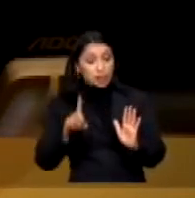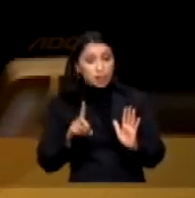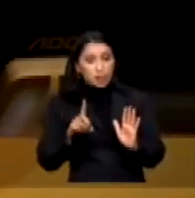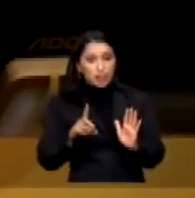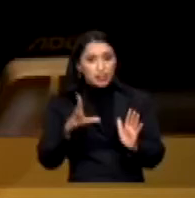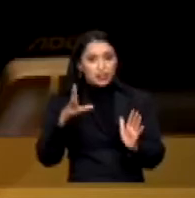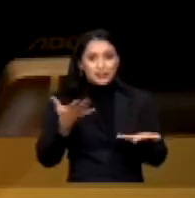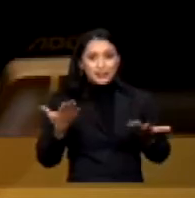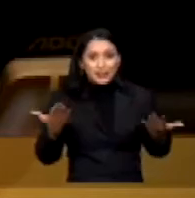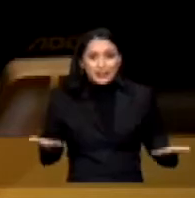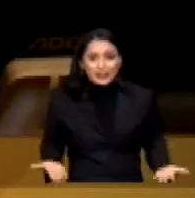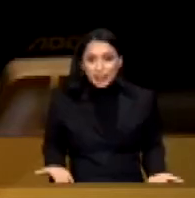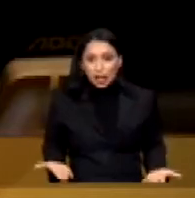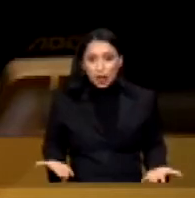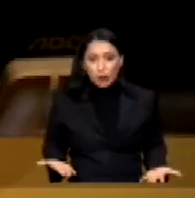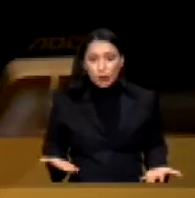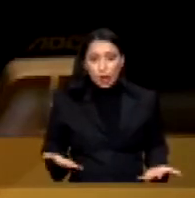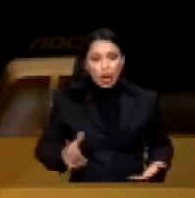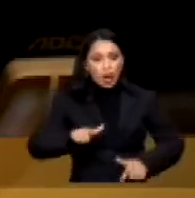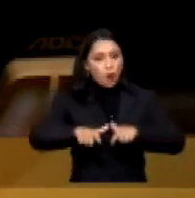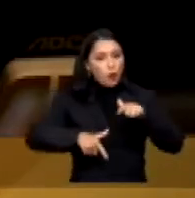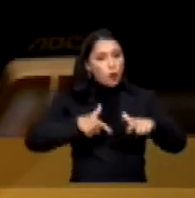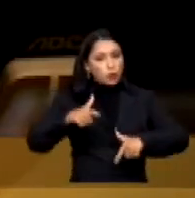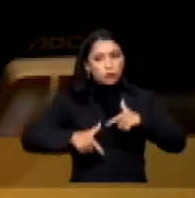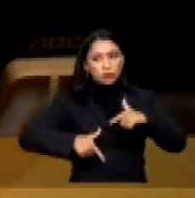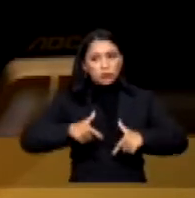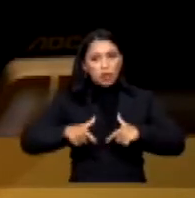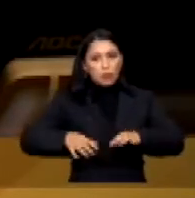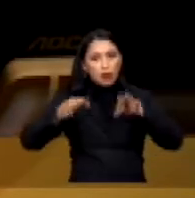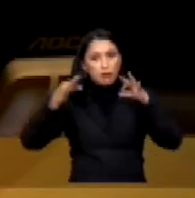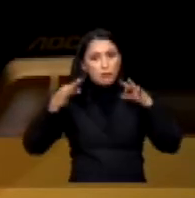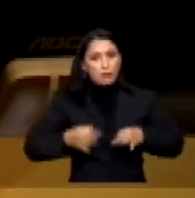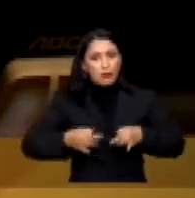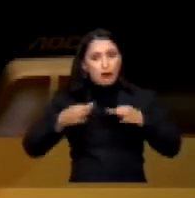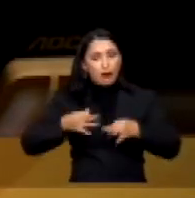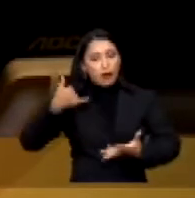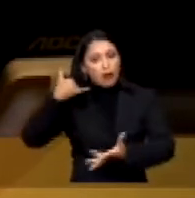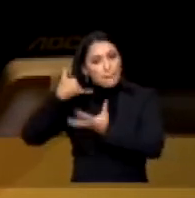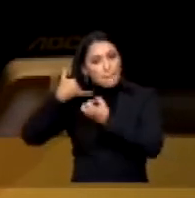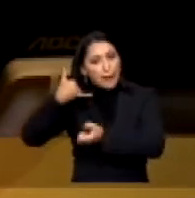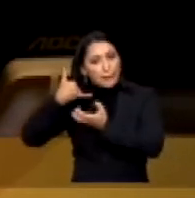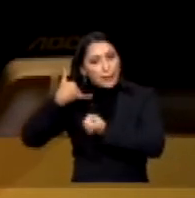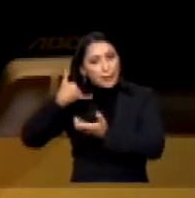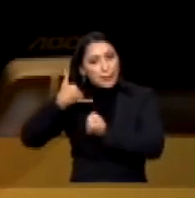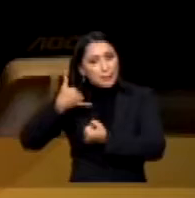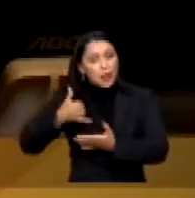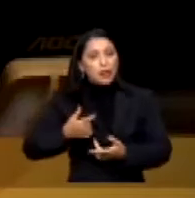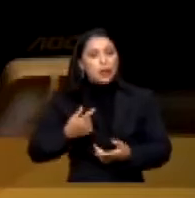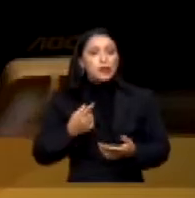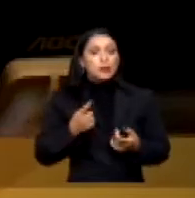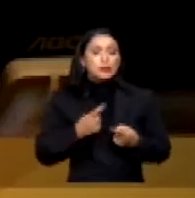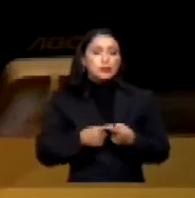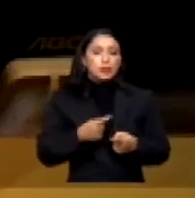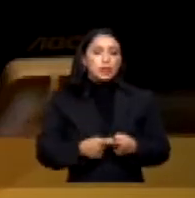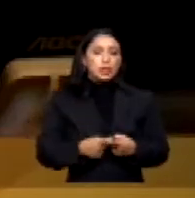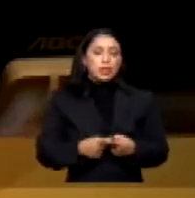dias. Então, é de uma eficiência o sistema aqui. Por quê? Fizemos